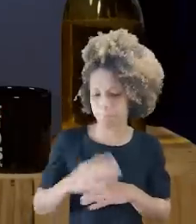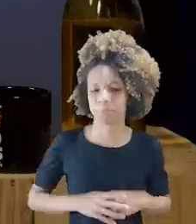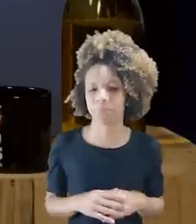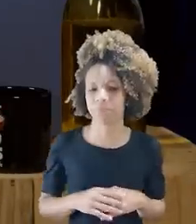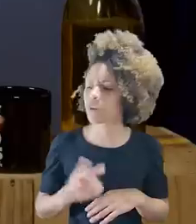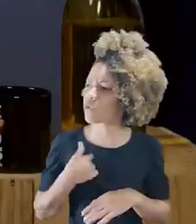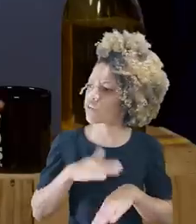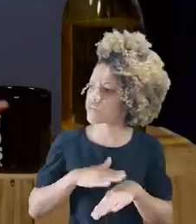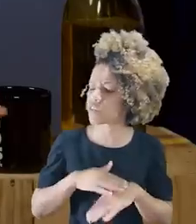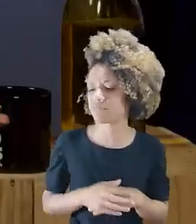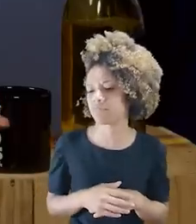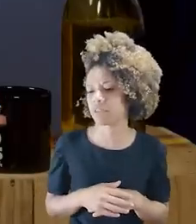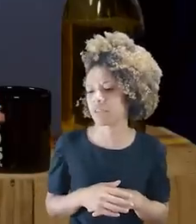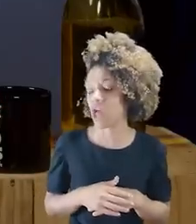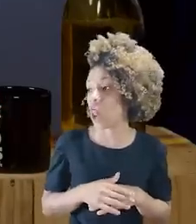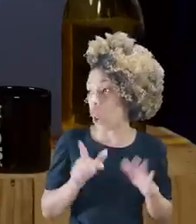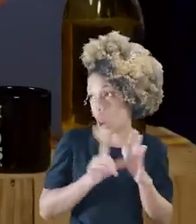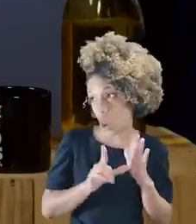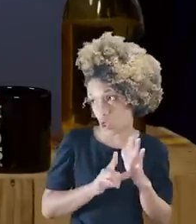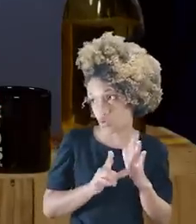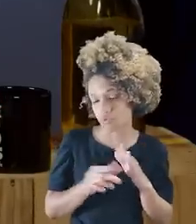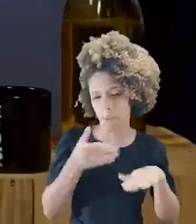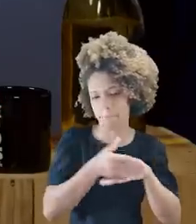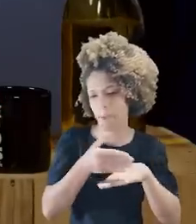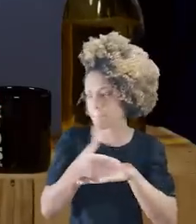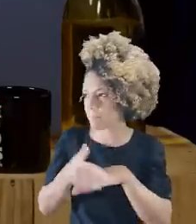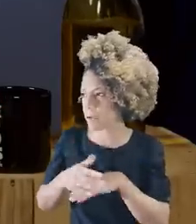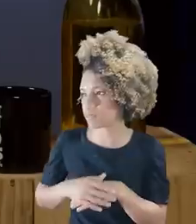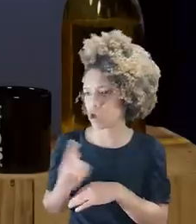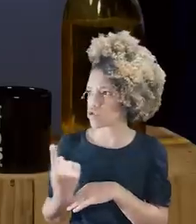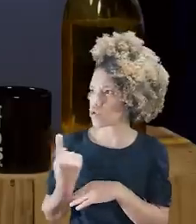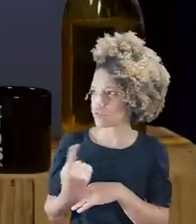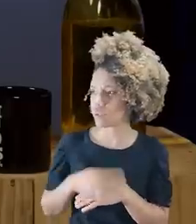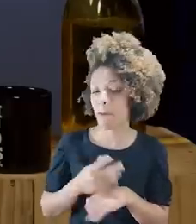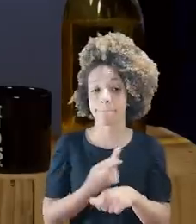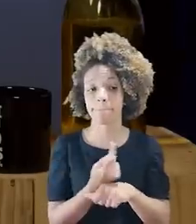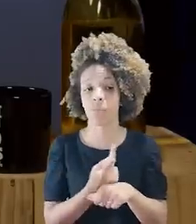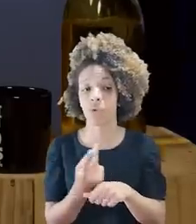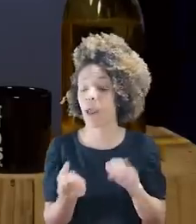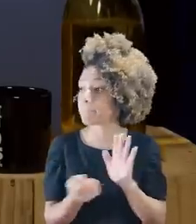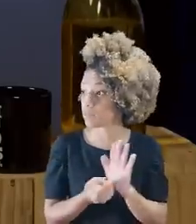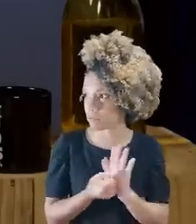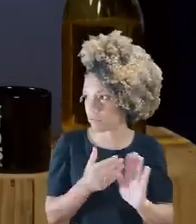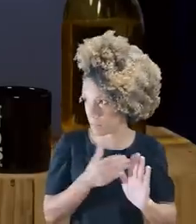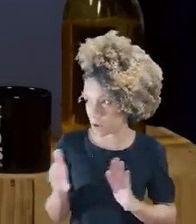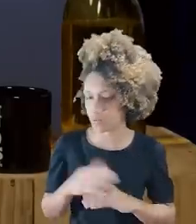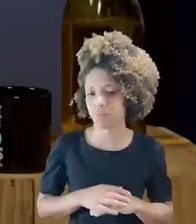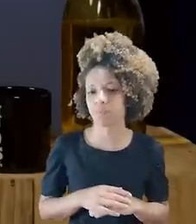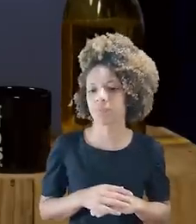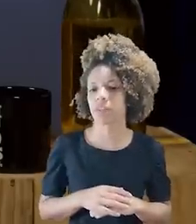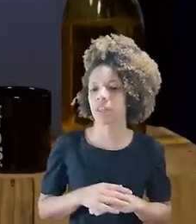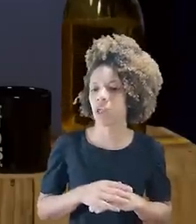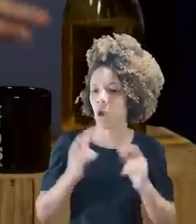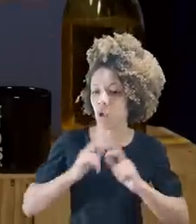mim com personagem escolhi a trilha sonora eu fiz tudo da personagem antes de começar Então você já acompanha já estava acostumada com teatro com